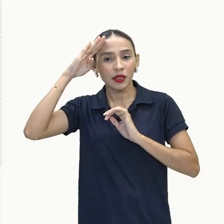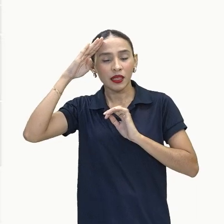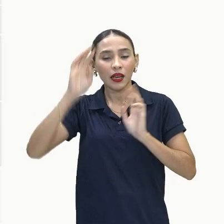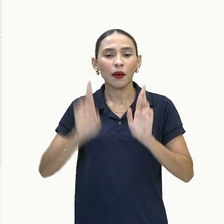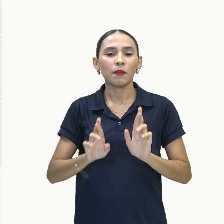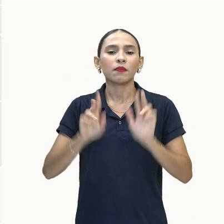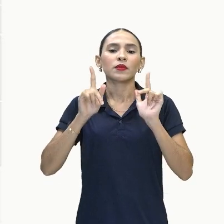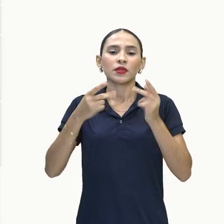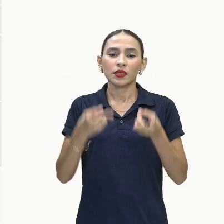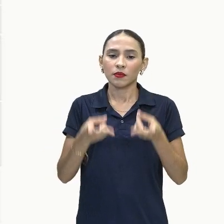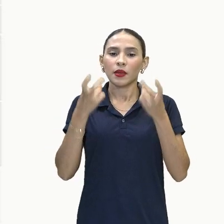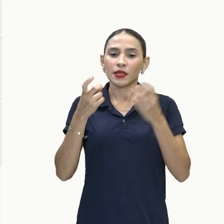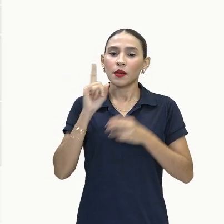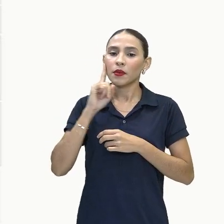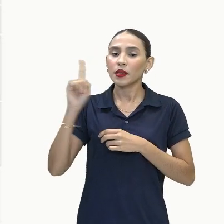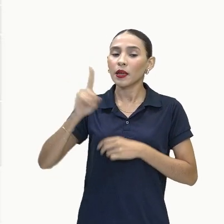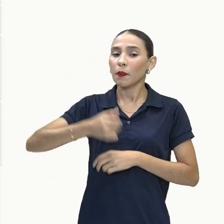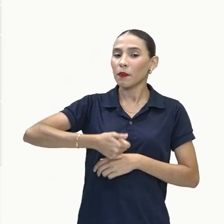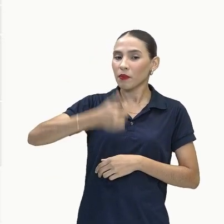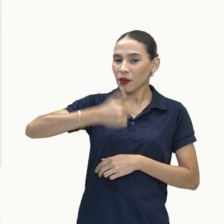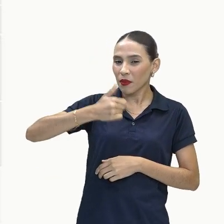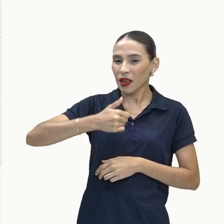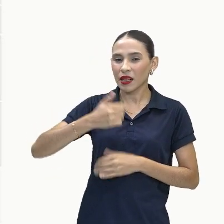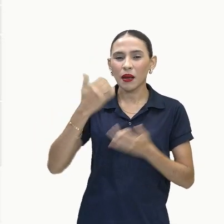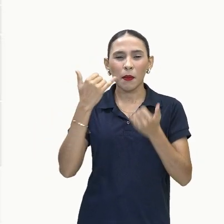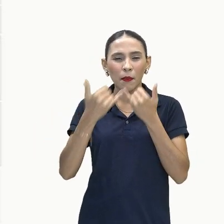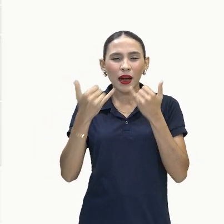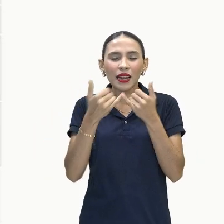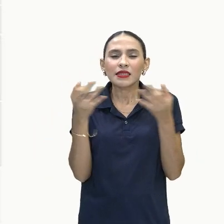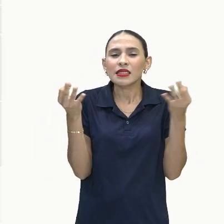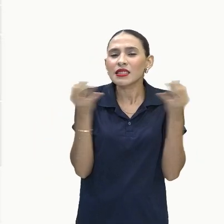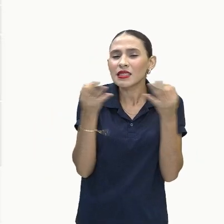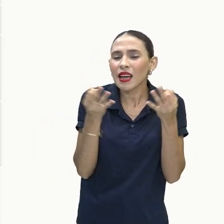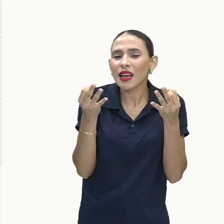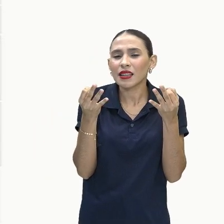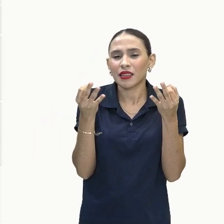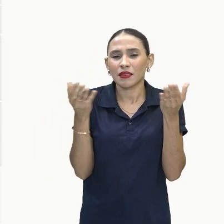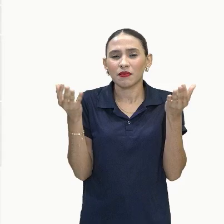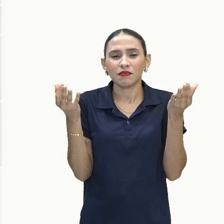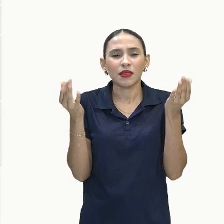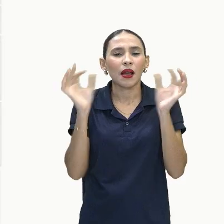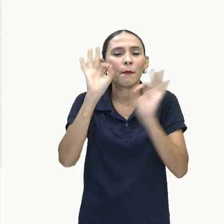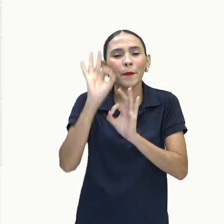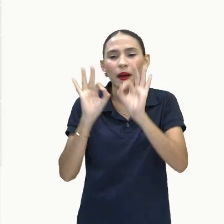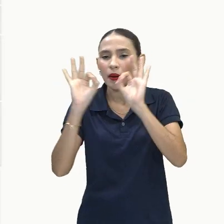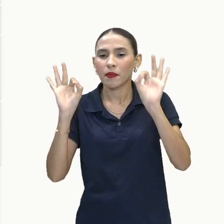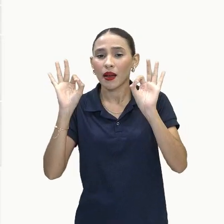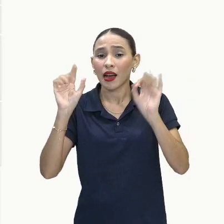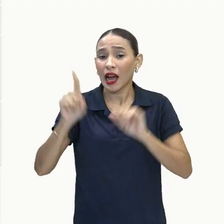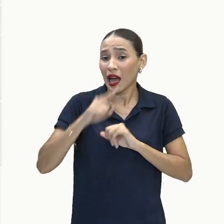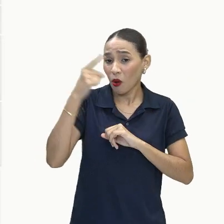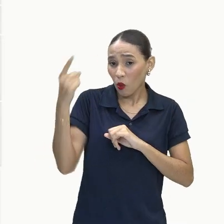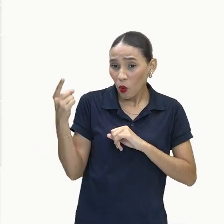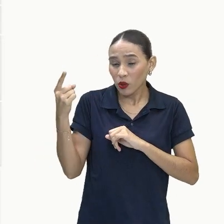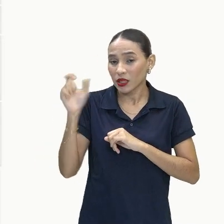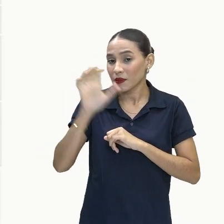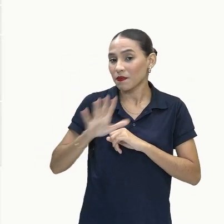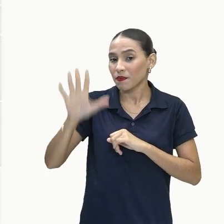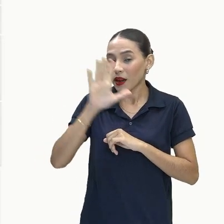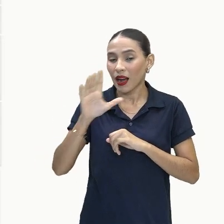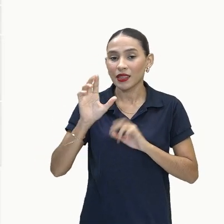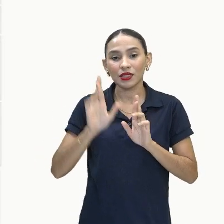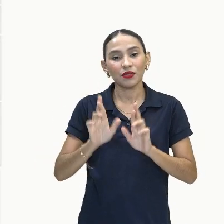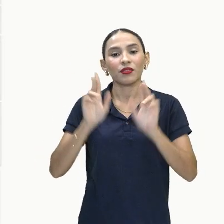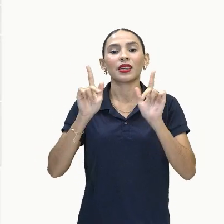Nessa primeira tela, a gente vê, é quase que uma tela assim toda certinha, né? Toda arrumadinha. A outra tela traz outras